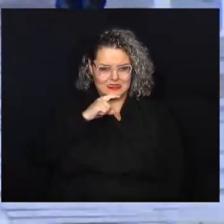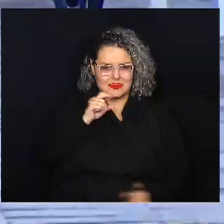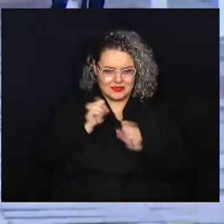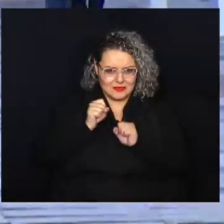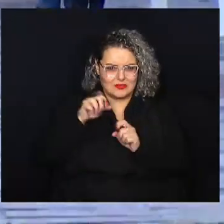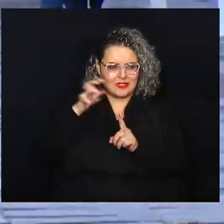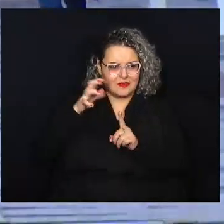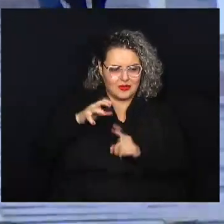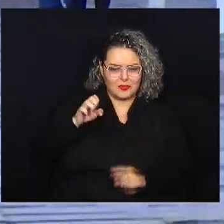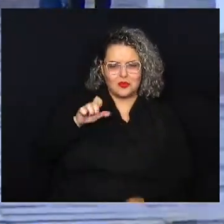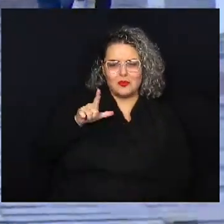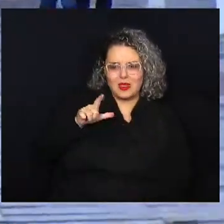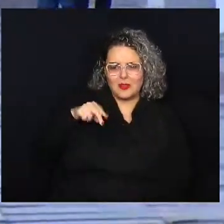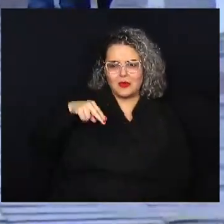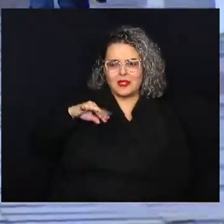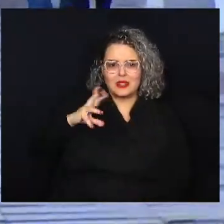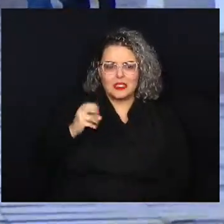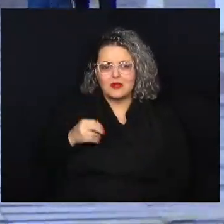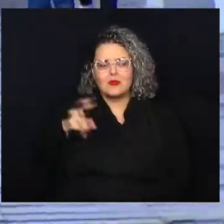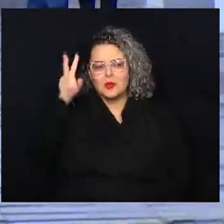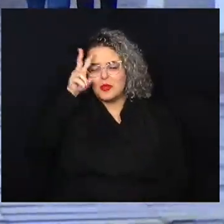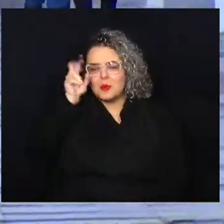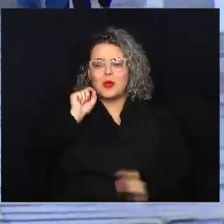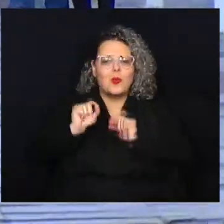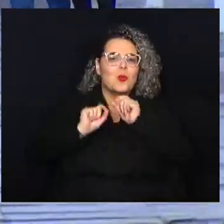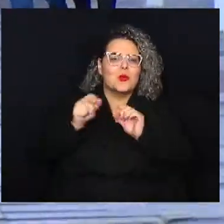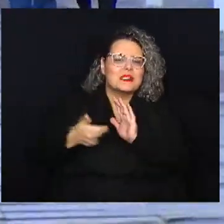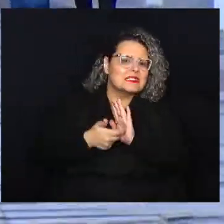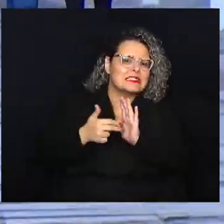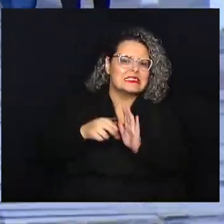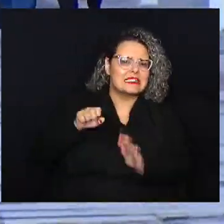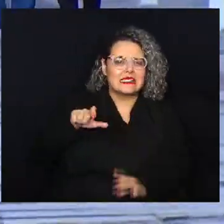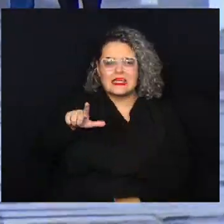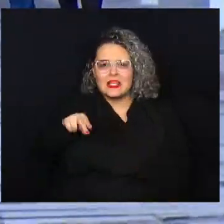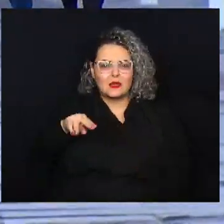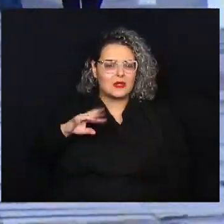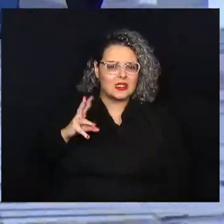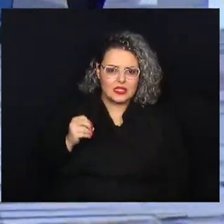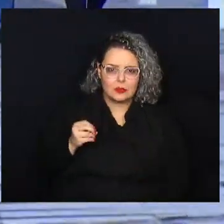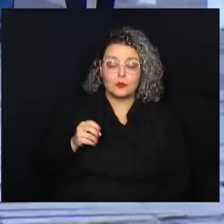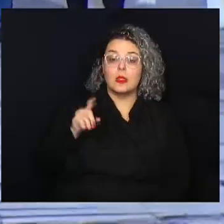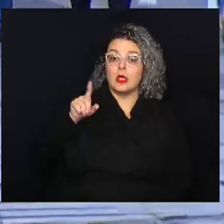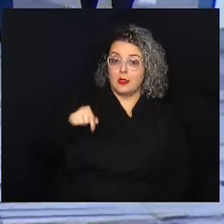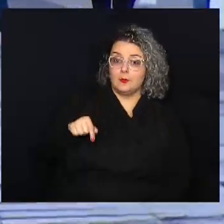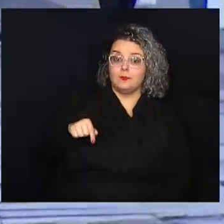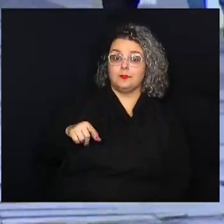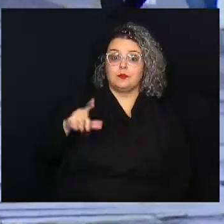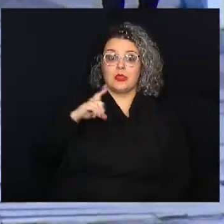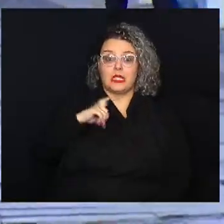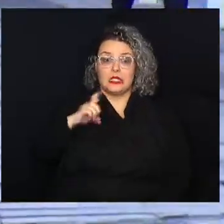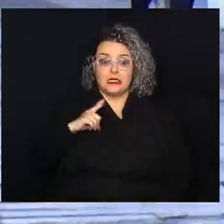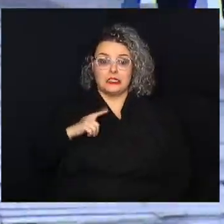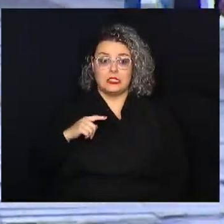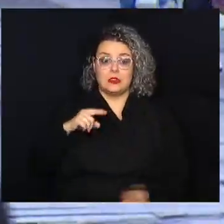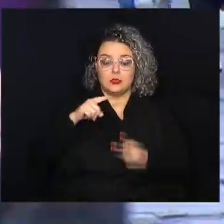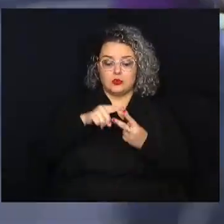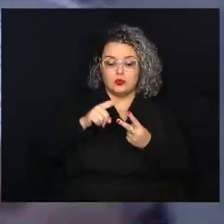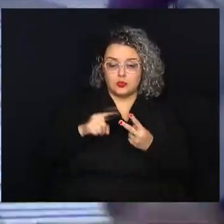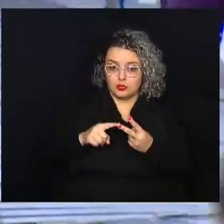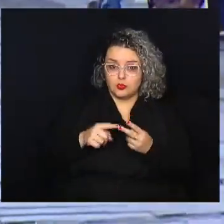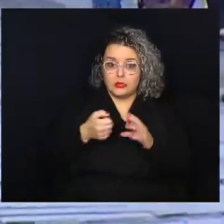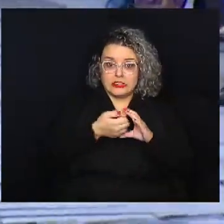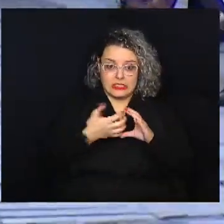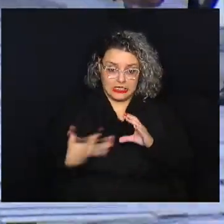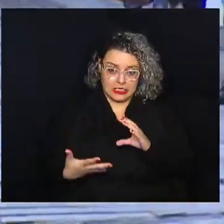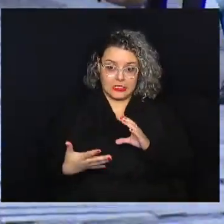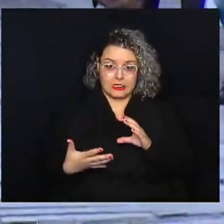Então vamos lembrar o que é esse El Niño. O El Niño ele tem dois fatores que